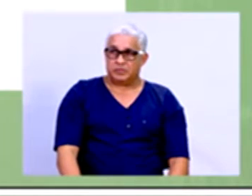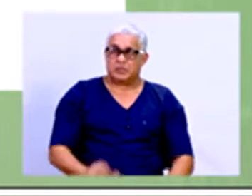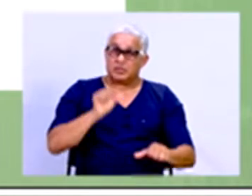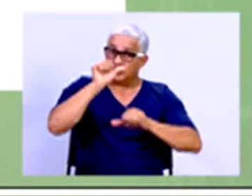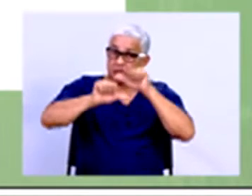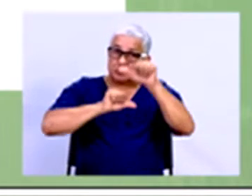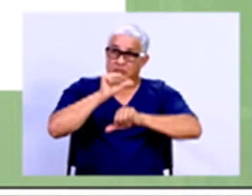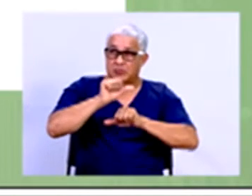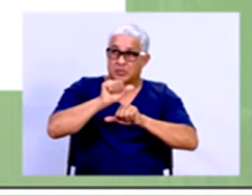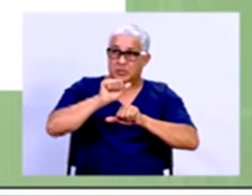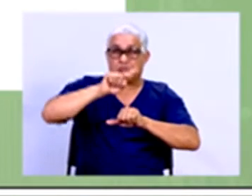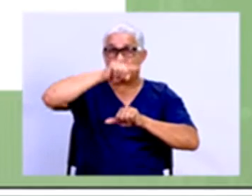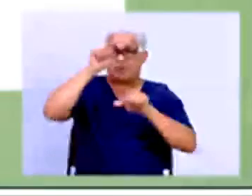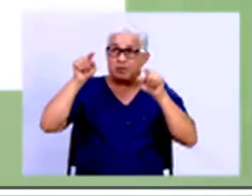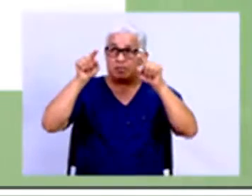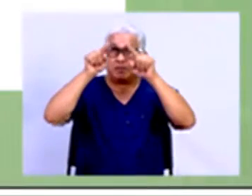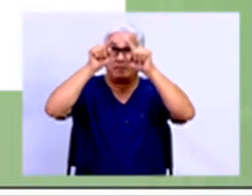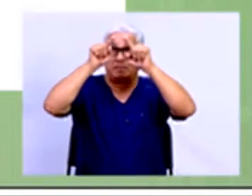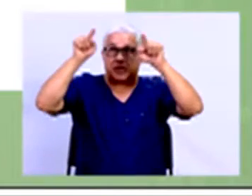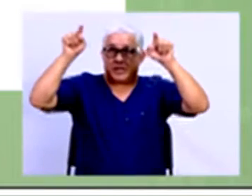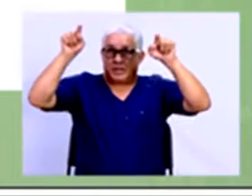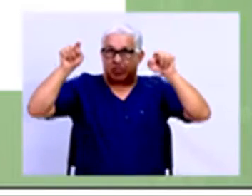que vem dentro do nosso